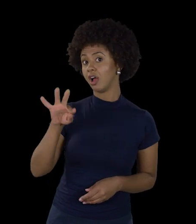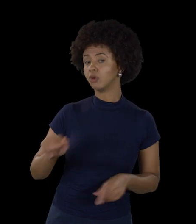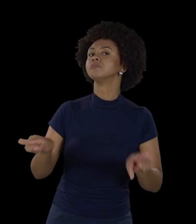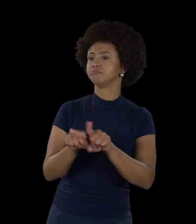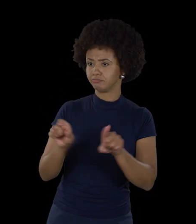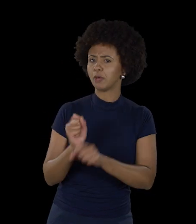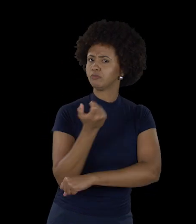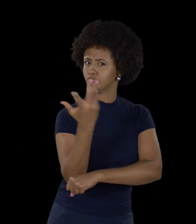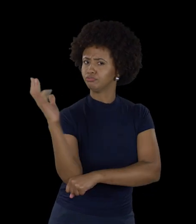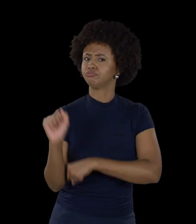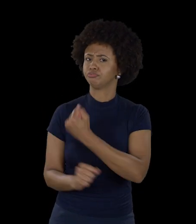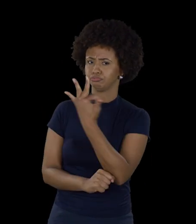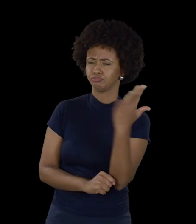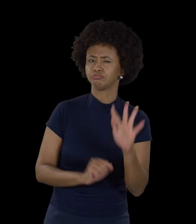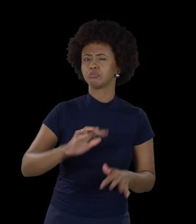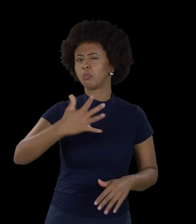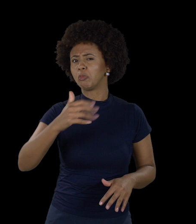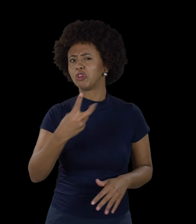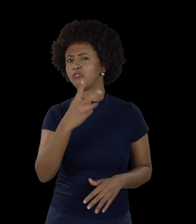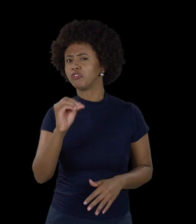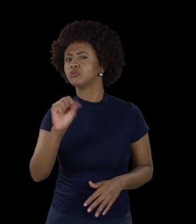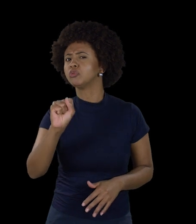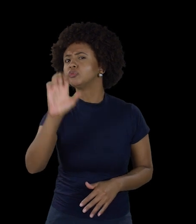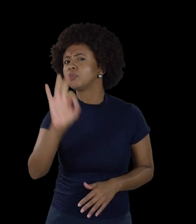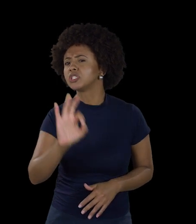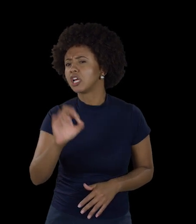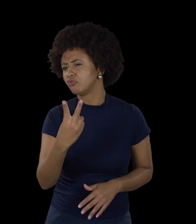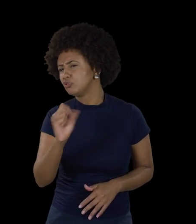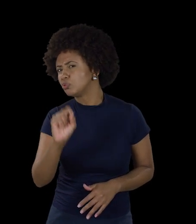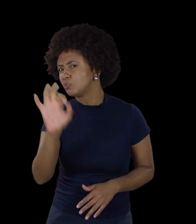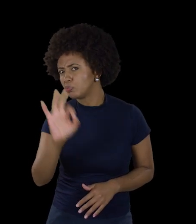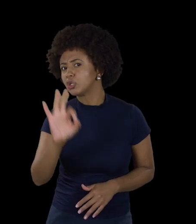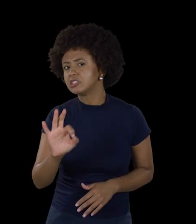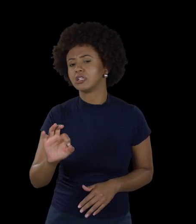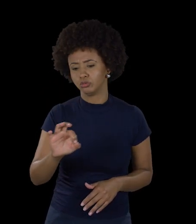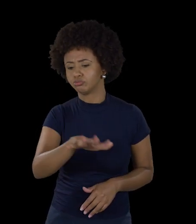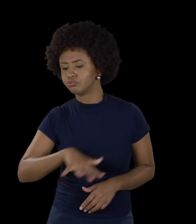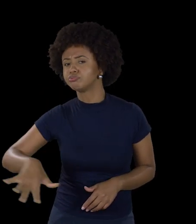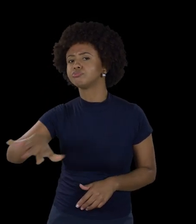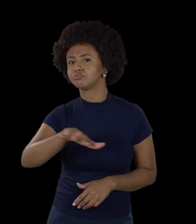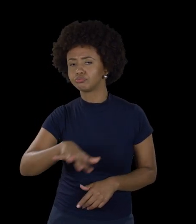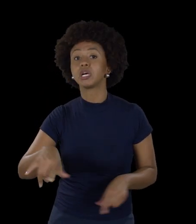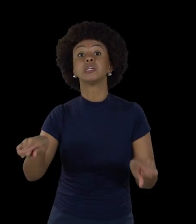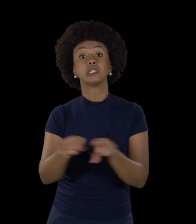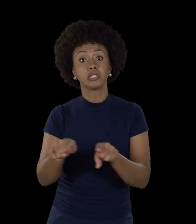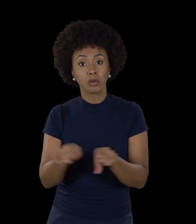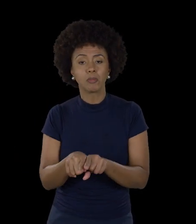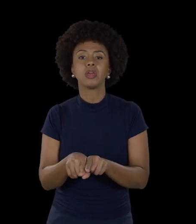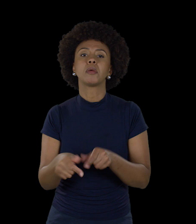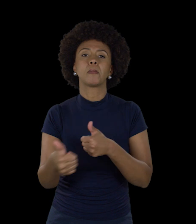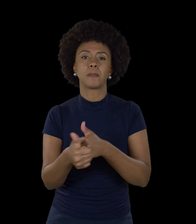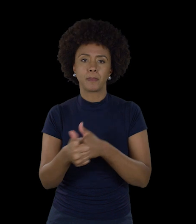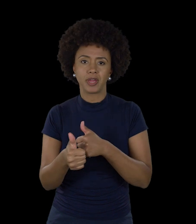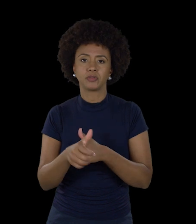Vargem Alta também tem boa cobertura de Mata Atlântica, pouco mais de 28% do território original. O